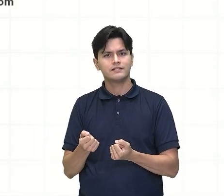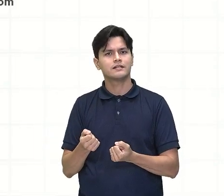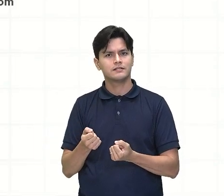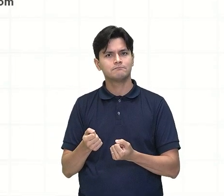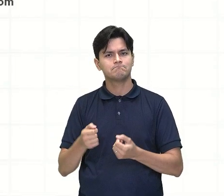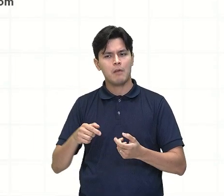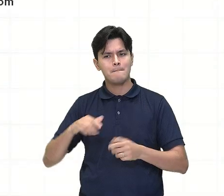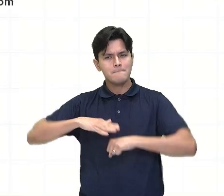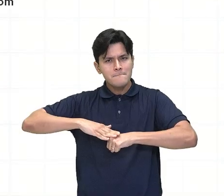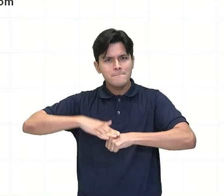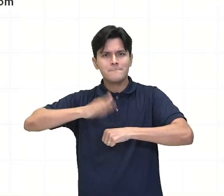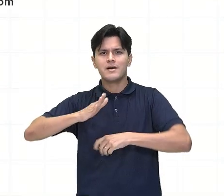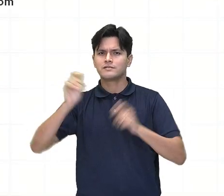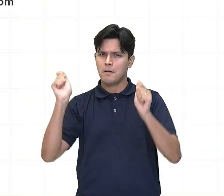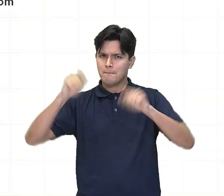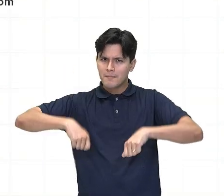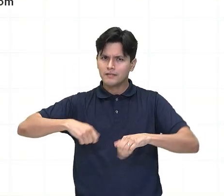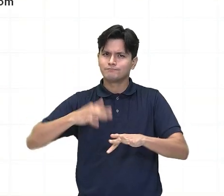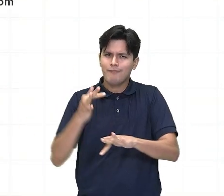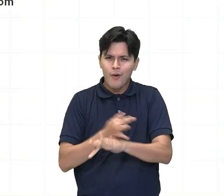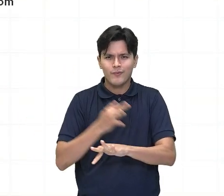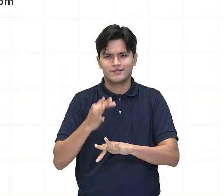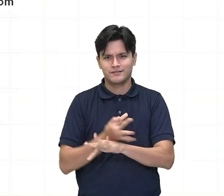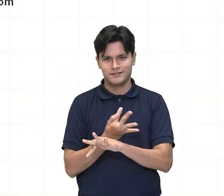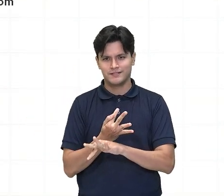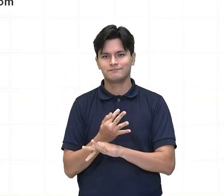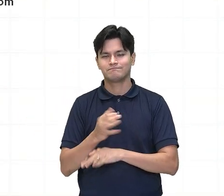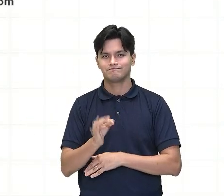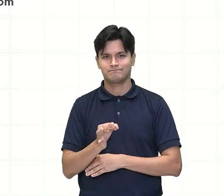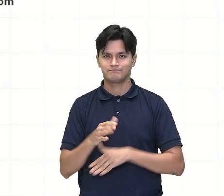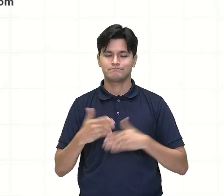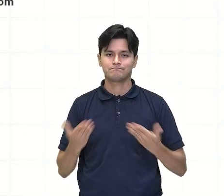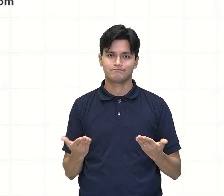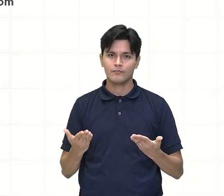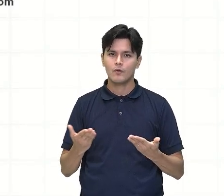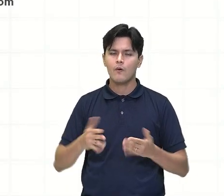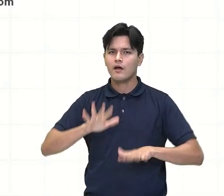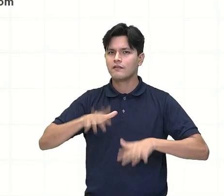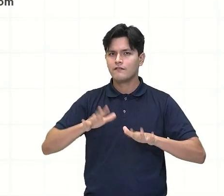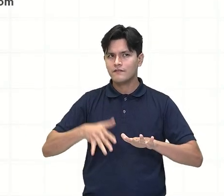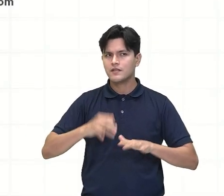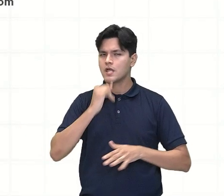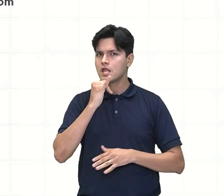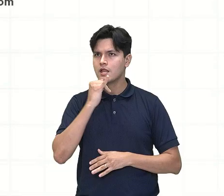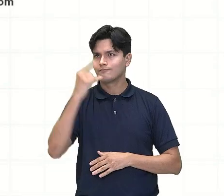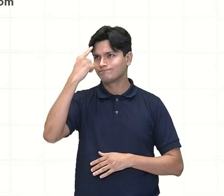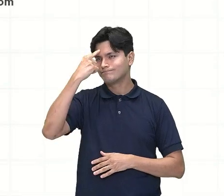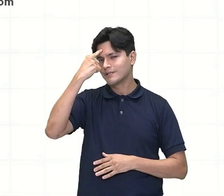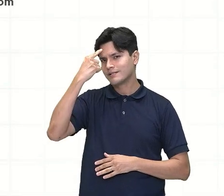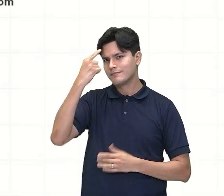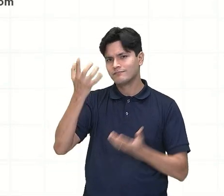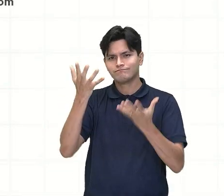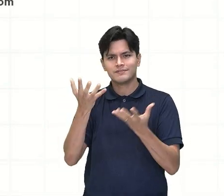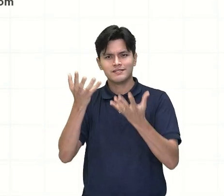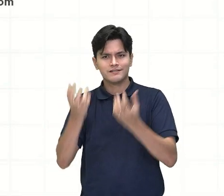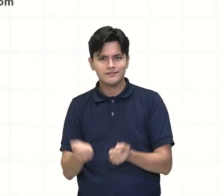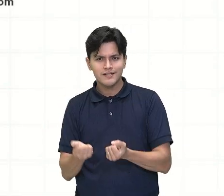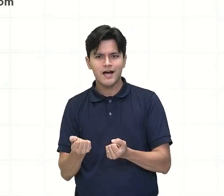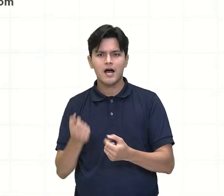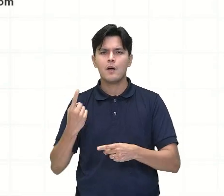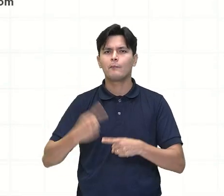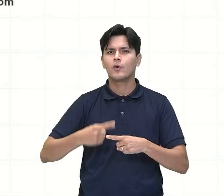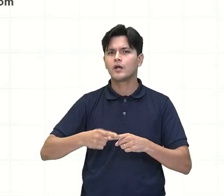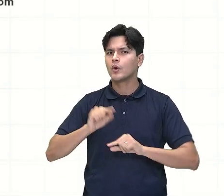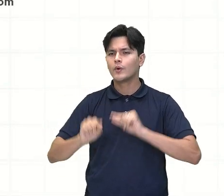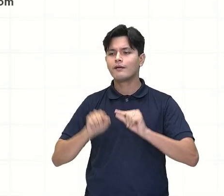né? E para pensar que essa aceitação, muitas vezes, está vinculada à crença em um propósito